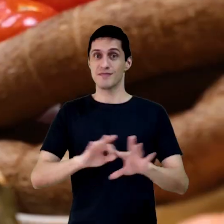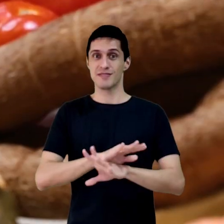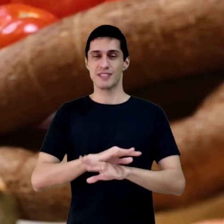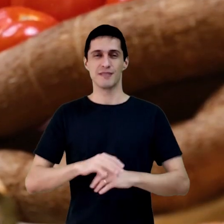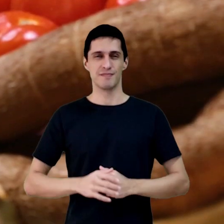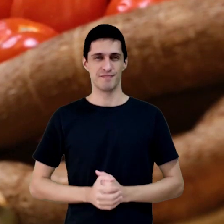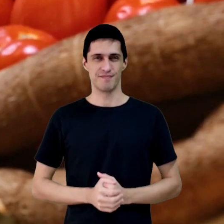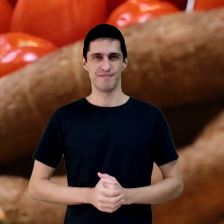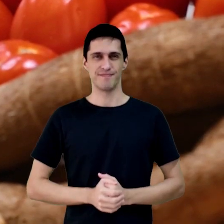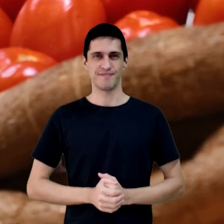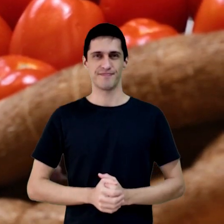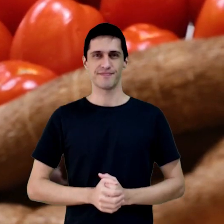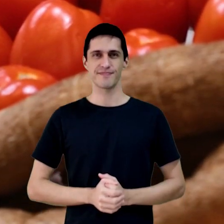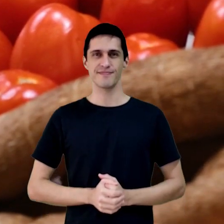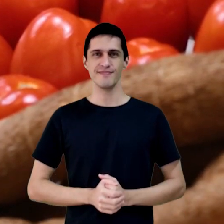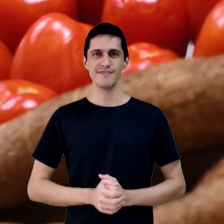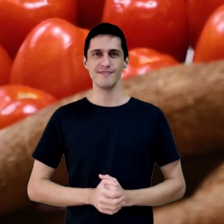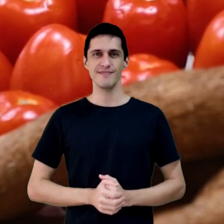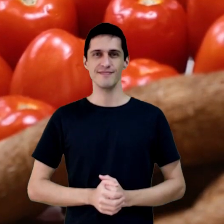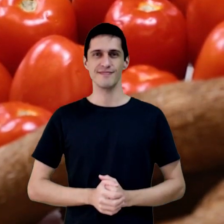receitas.